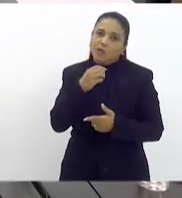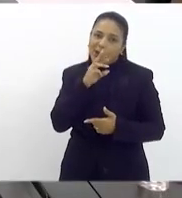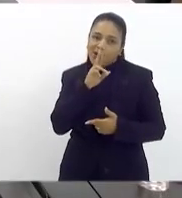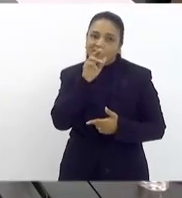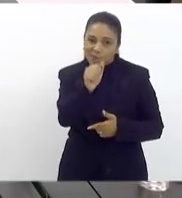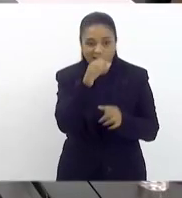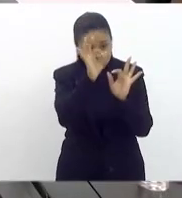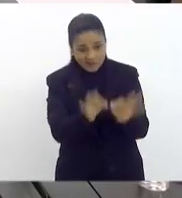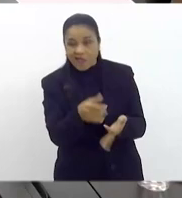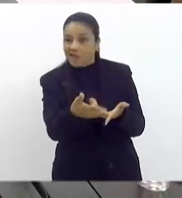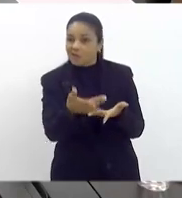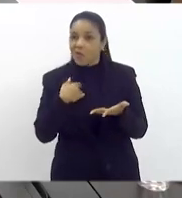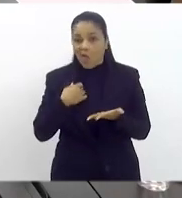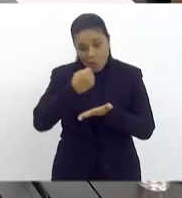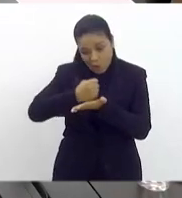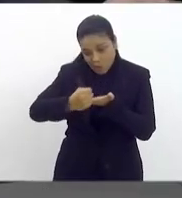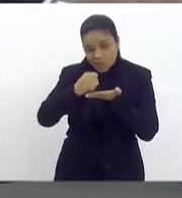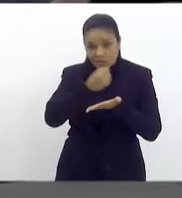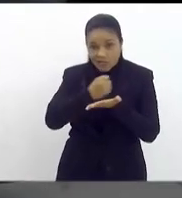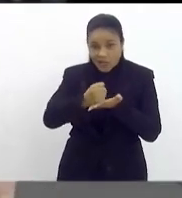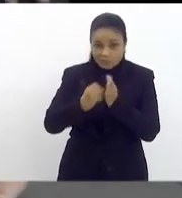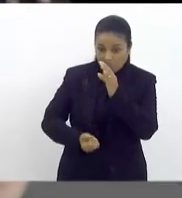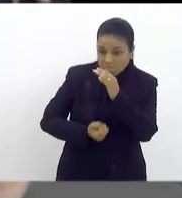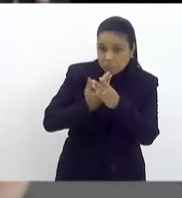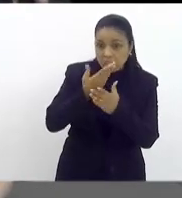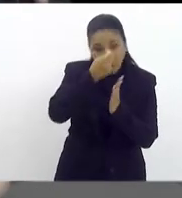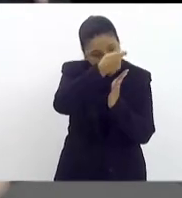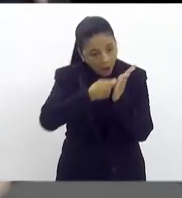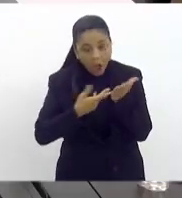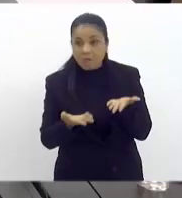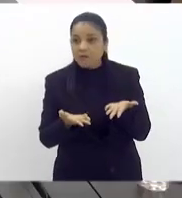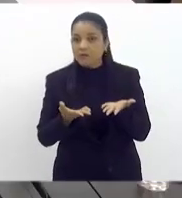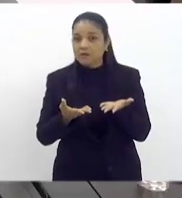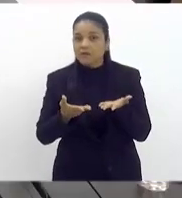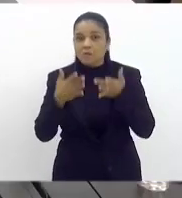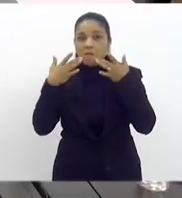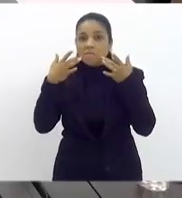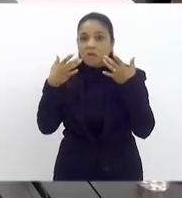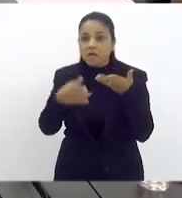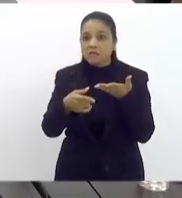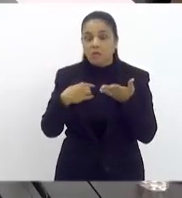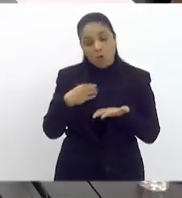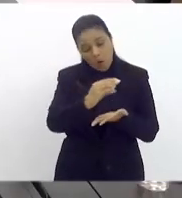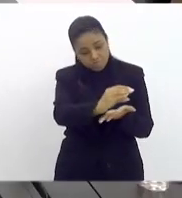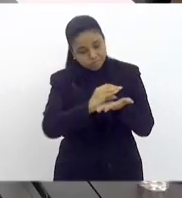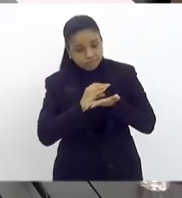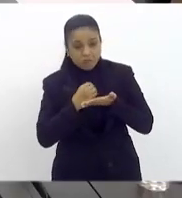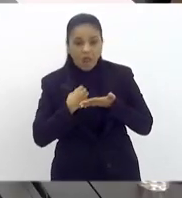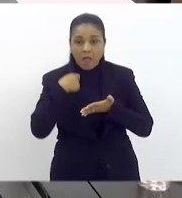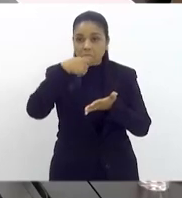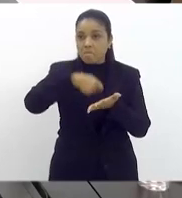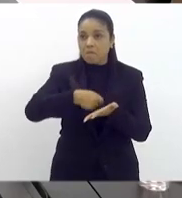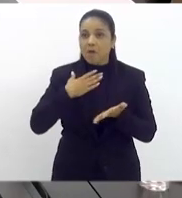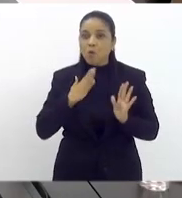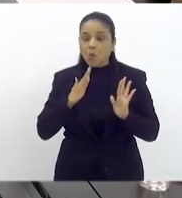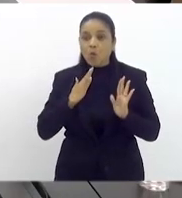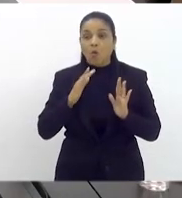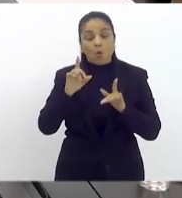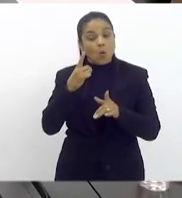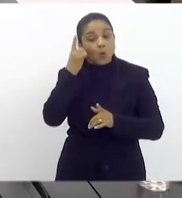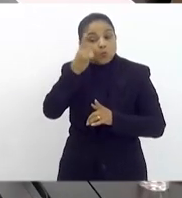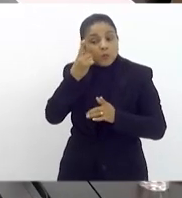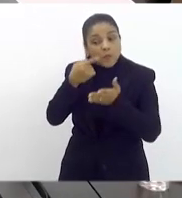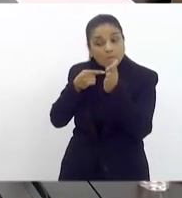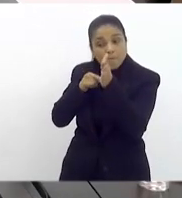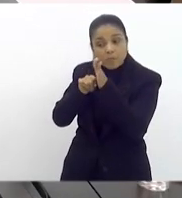para fazer uma obra, para uma peça, é óbvio que eu vou. Pela execução, se eu sou compositor, eu faço uma trilha, eu recebo. É óbvio. O que o deputado está dizendo é o seguinte.